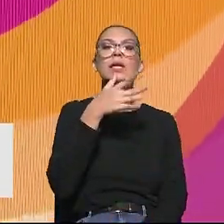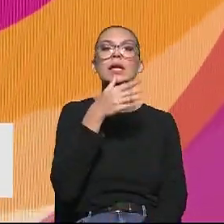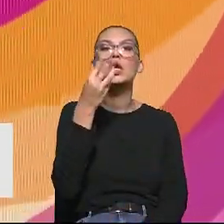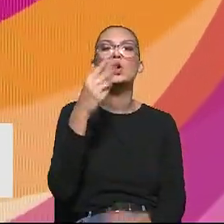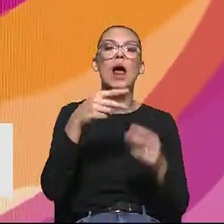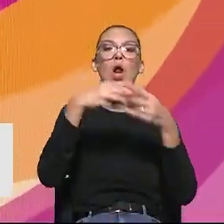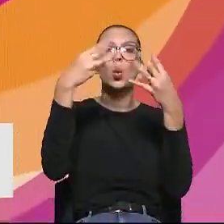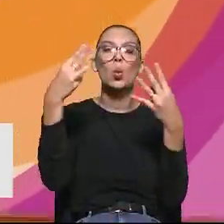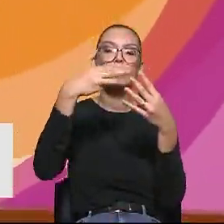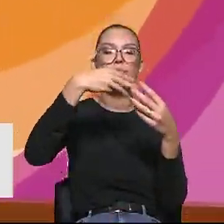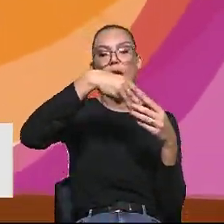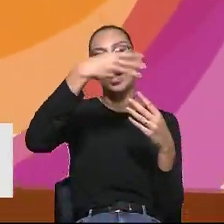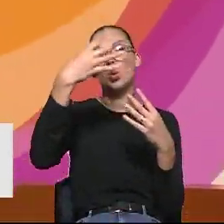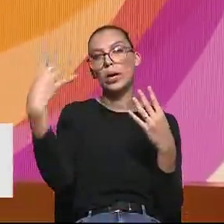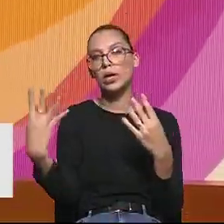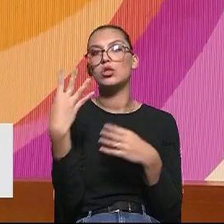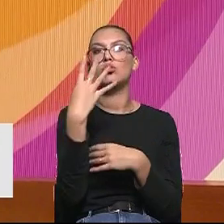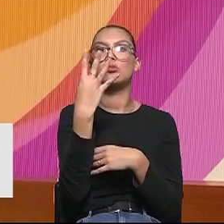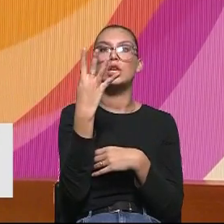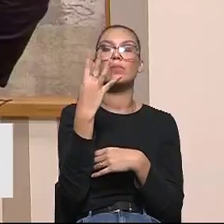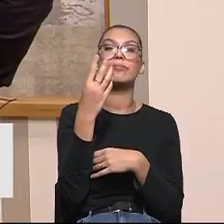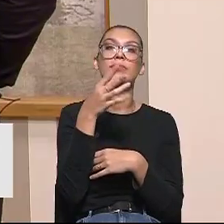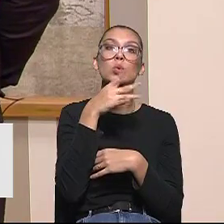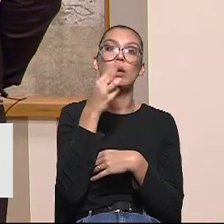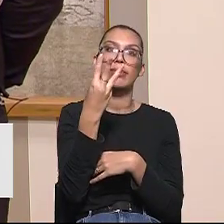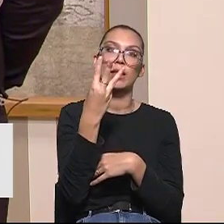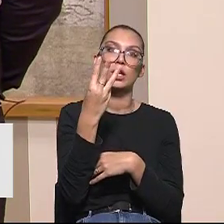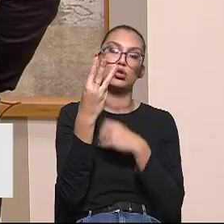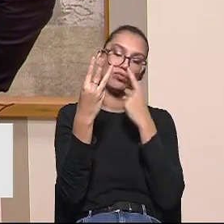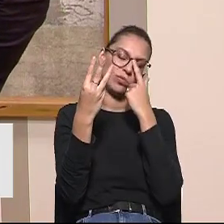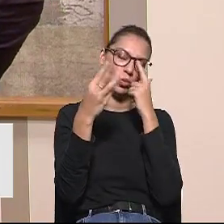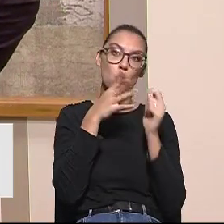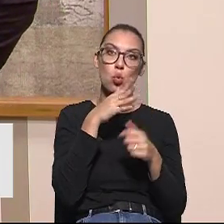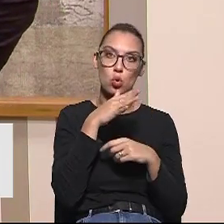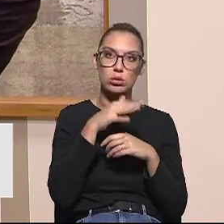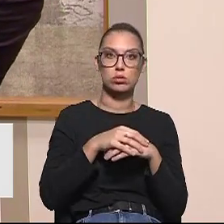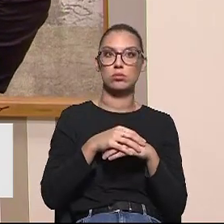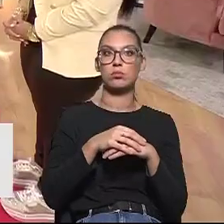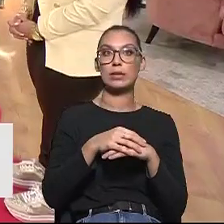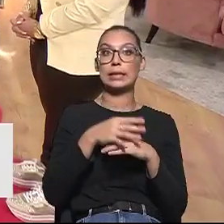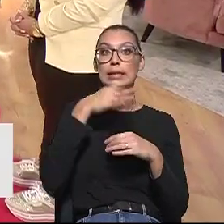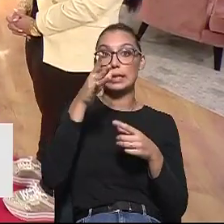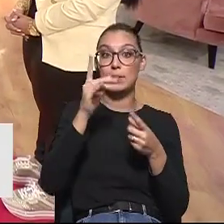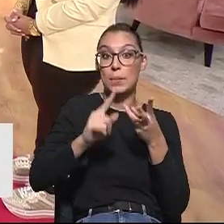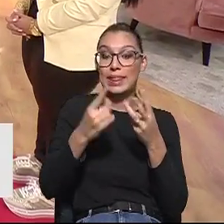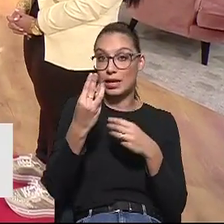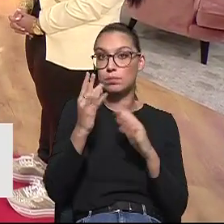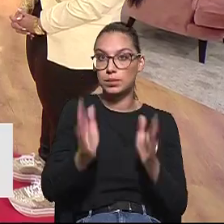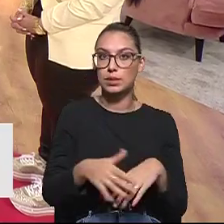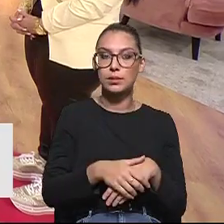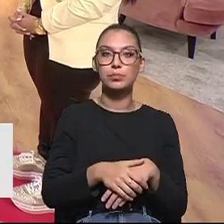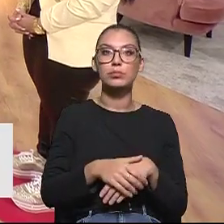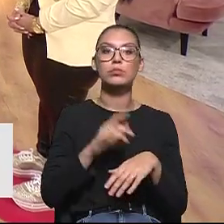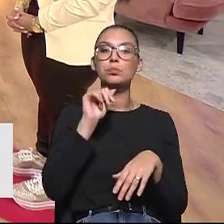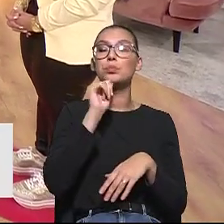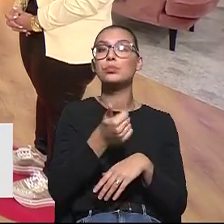arco-íris, azul, amarelo, blá, blá, falhava, mas dizem 3 e carregam aqui. Têm 5 segundos para fazer. Quando é que